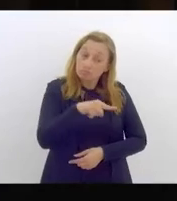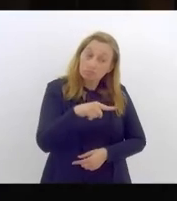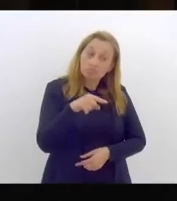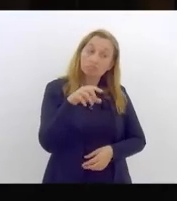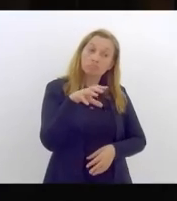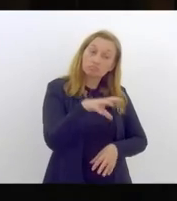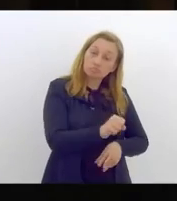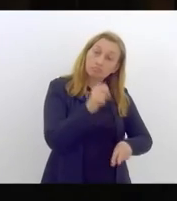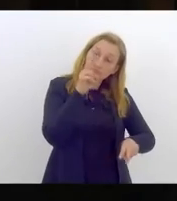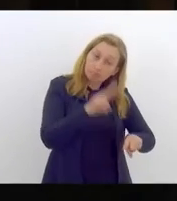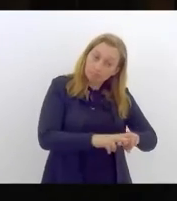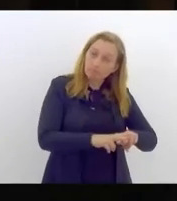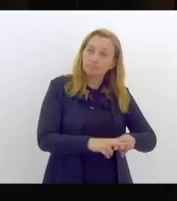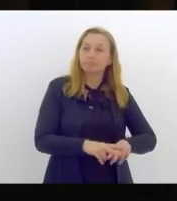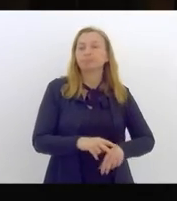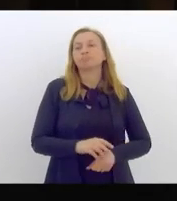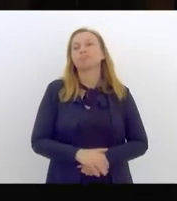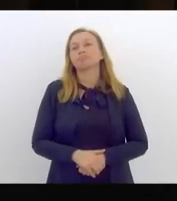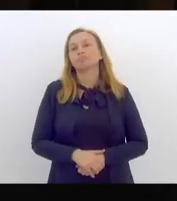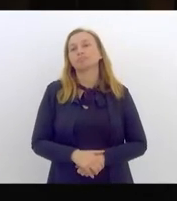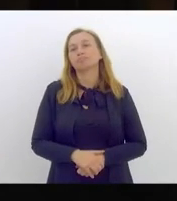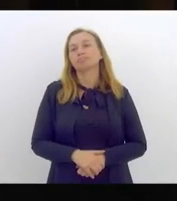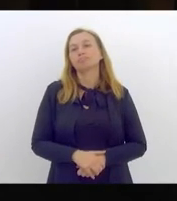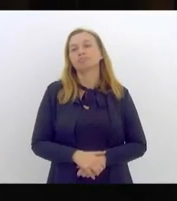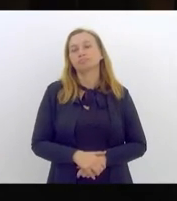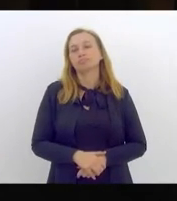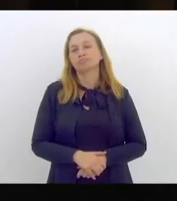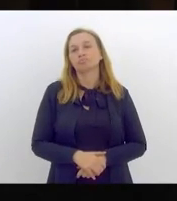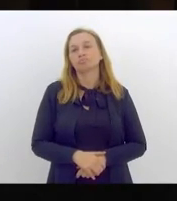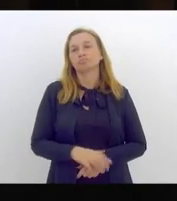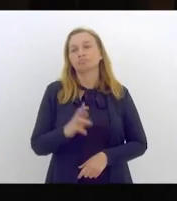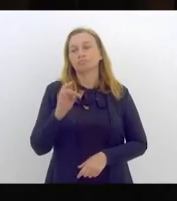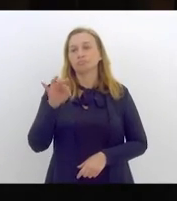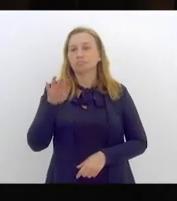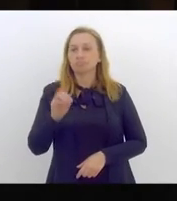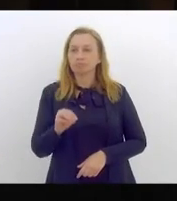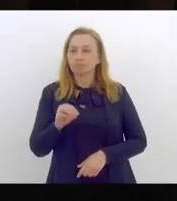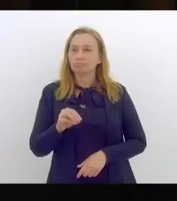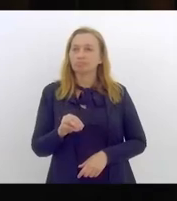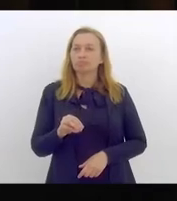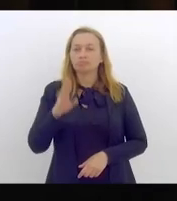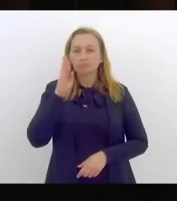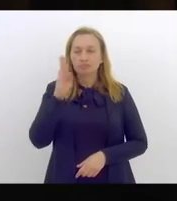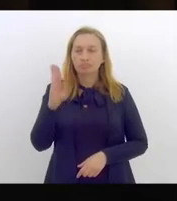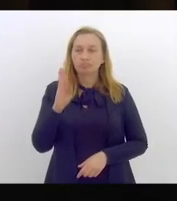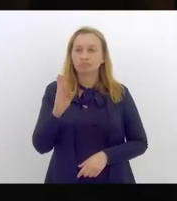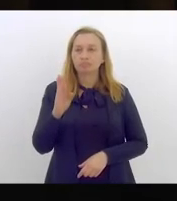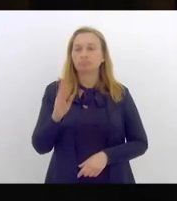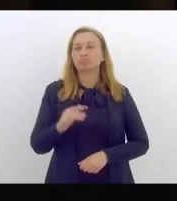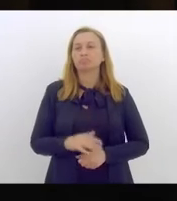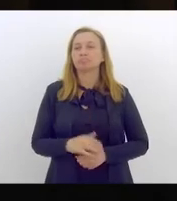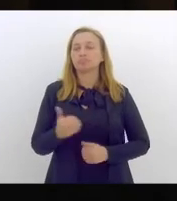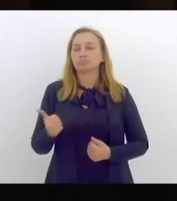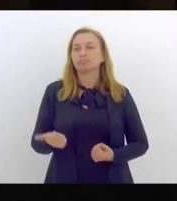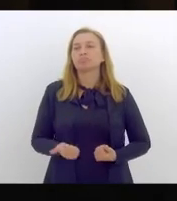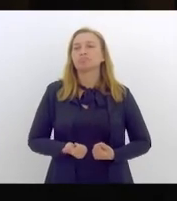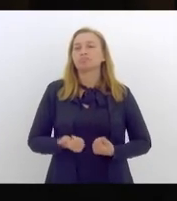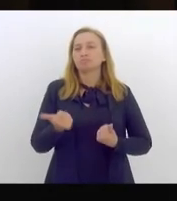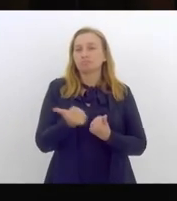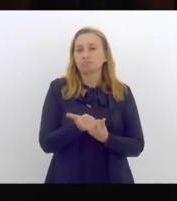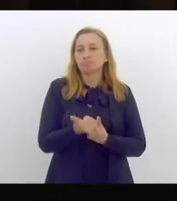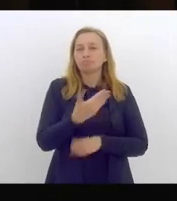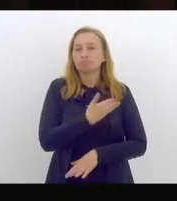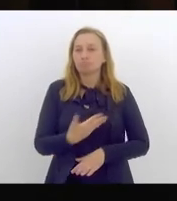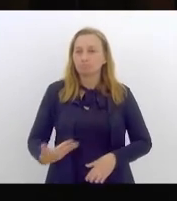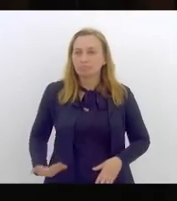lá fazer a apreensão do Roberto Jefferson, principal bolsonarista, apoiador do